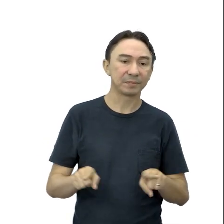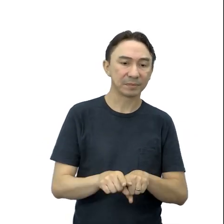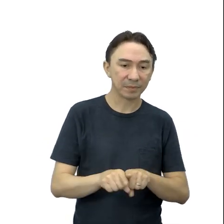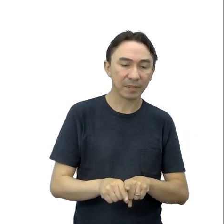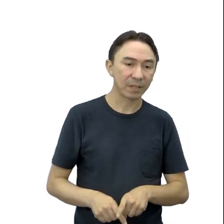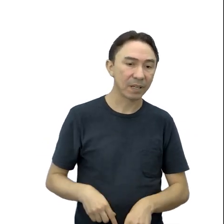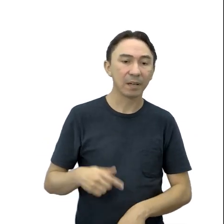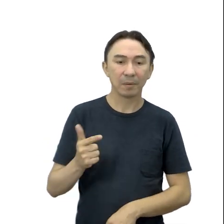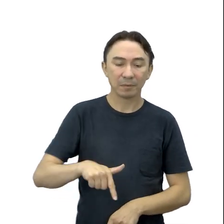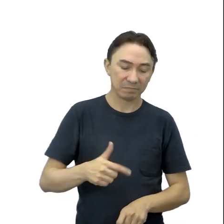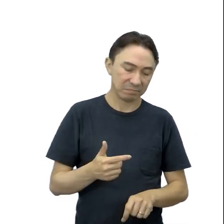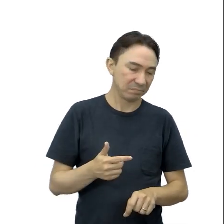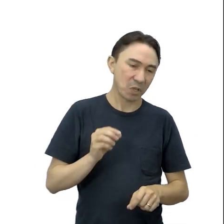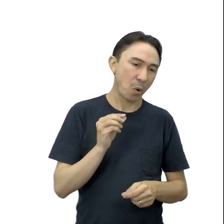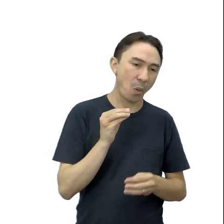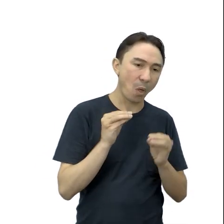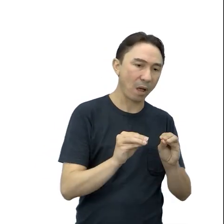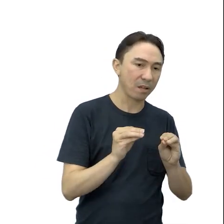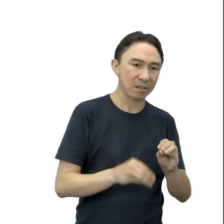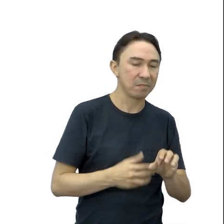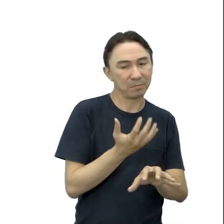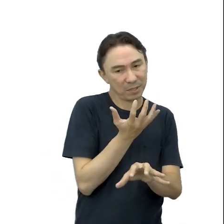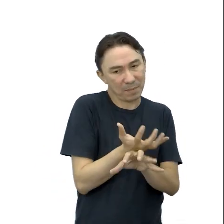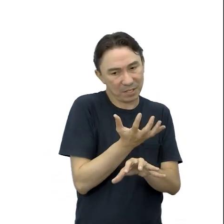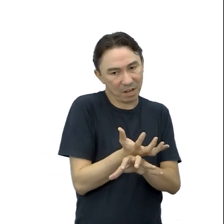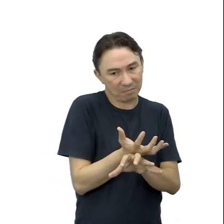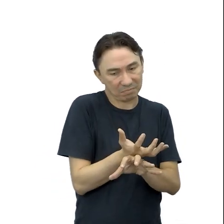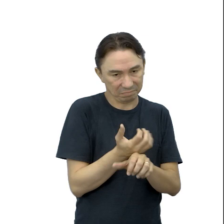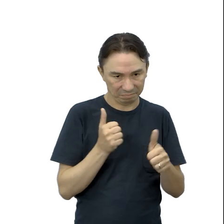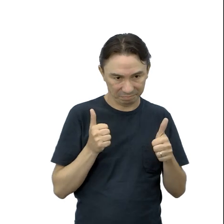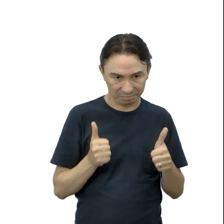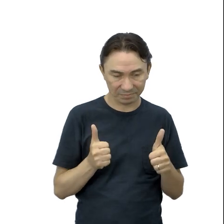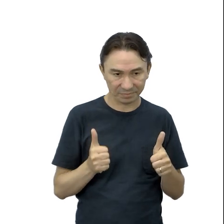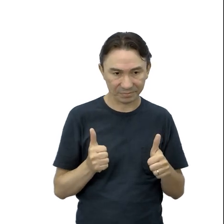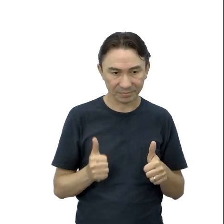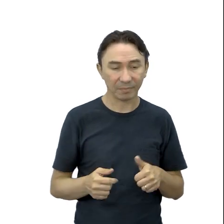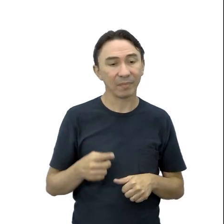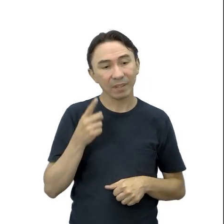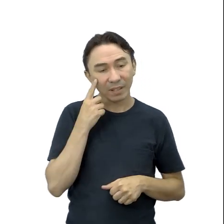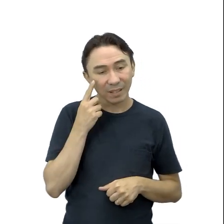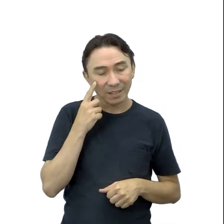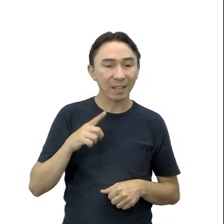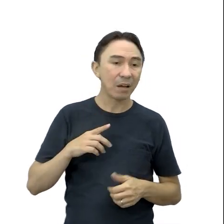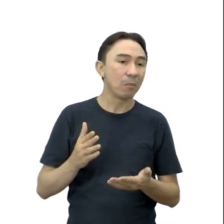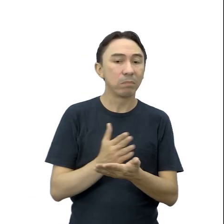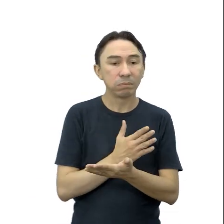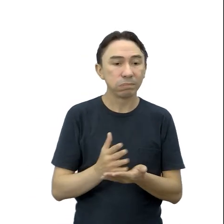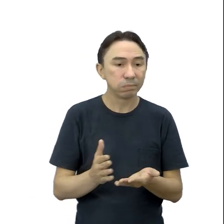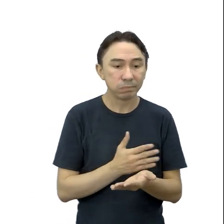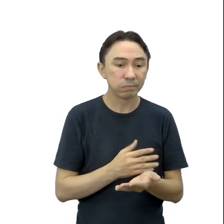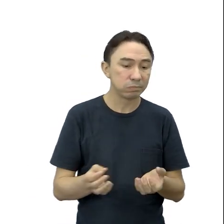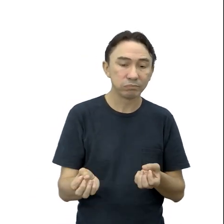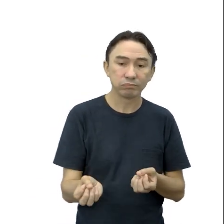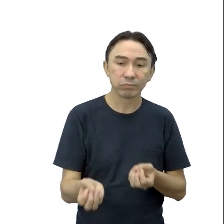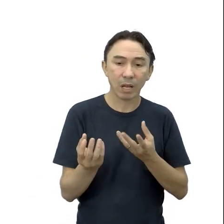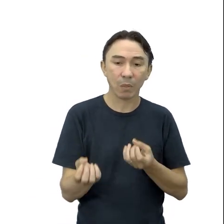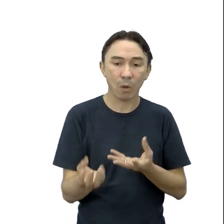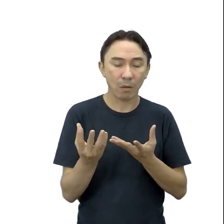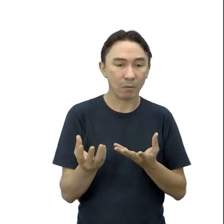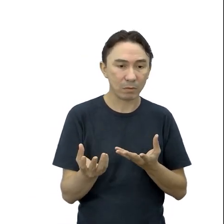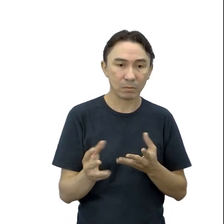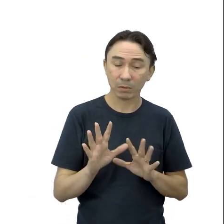em matemática, tá bom? Quando eu clico aí, ela começa a me aparecer alguns dados. Então, não esqueçam, eu